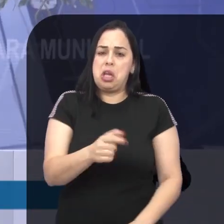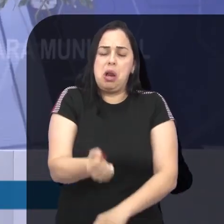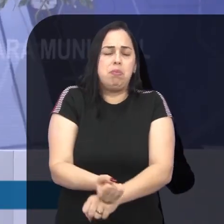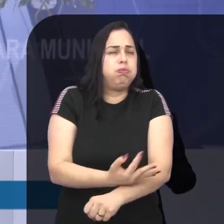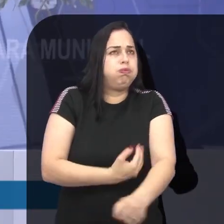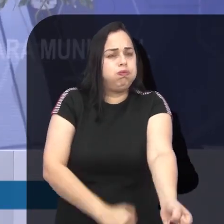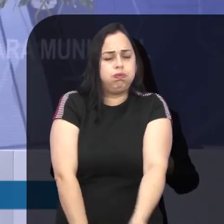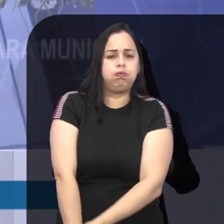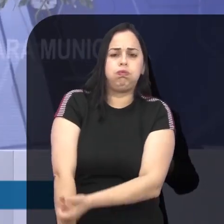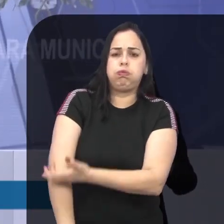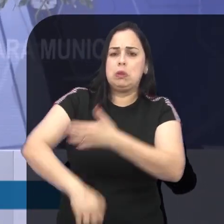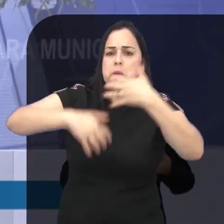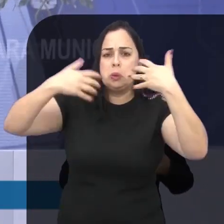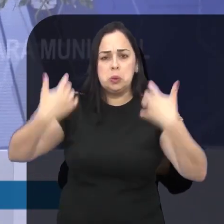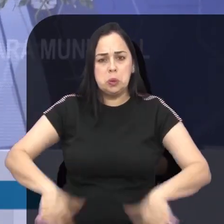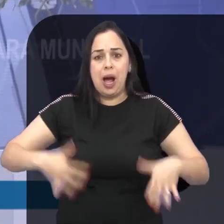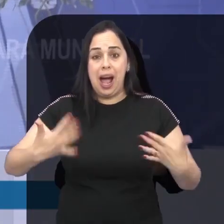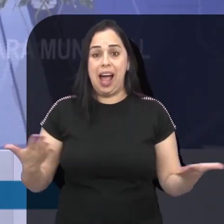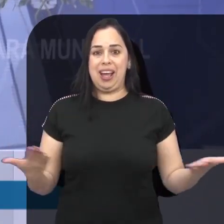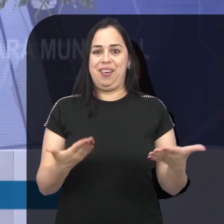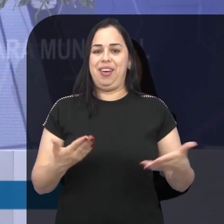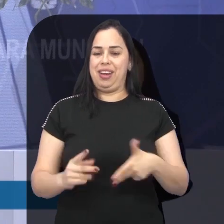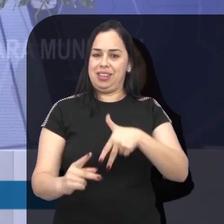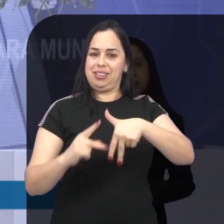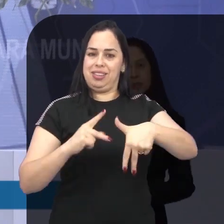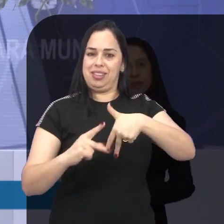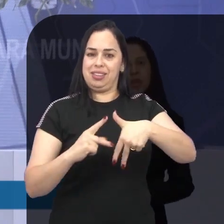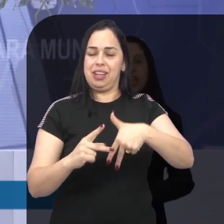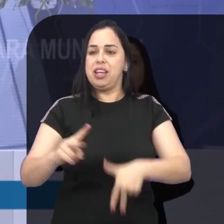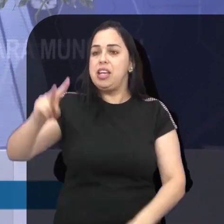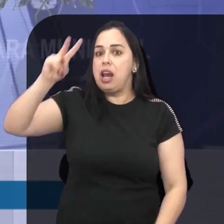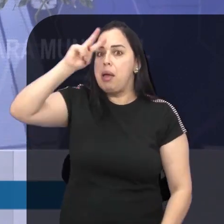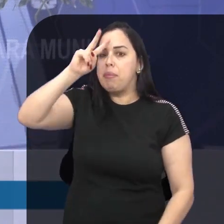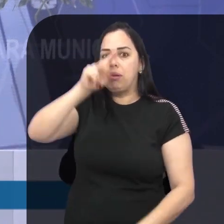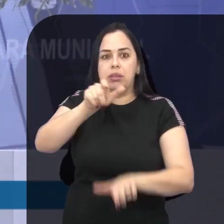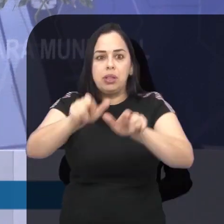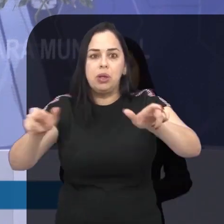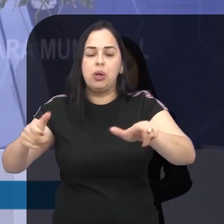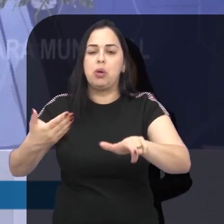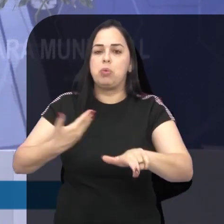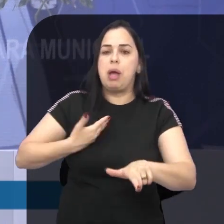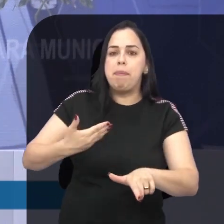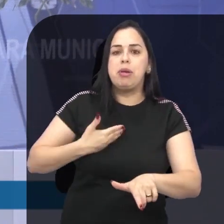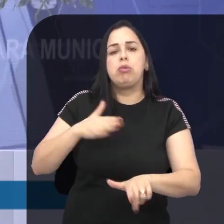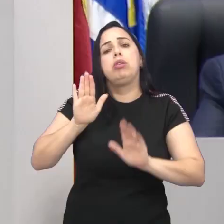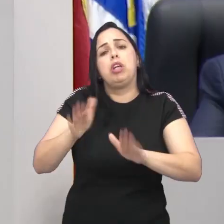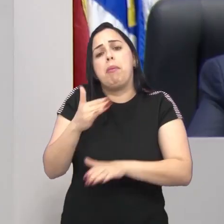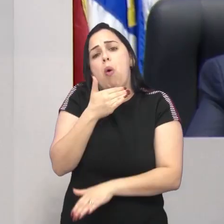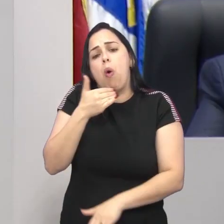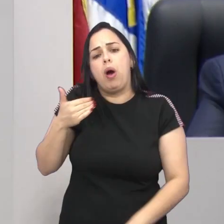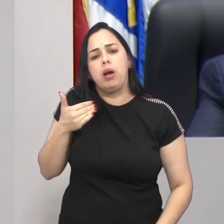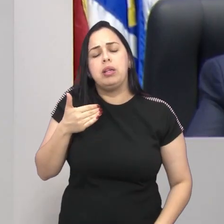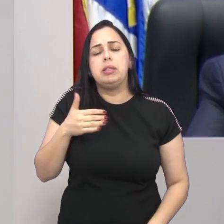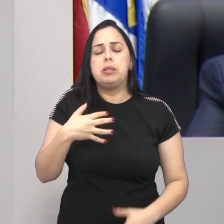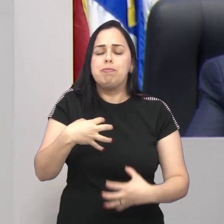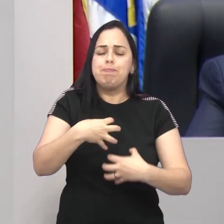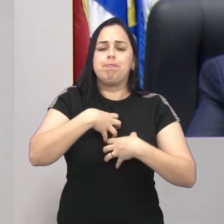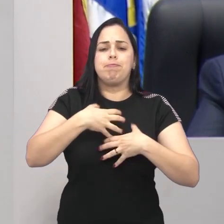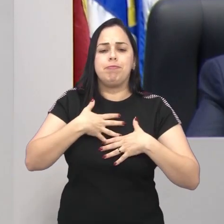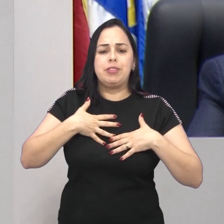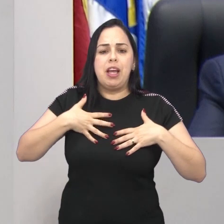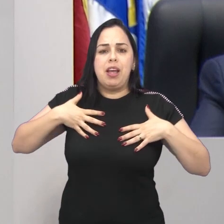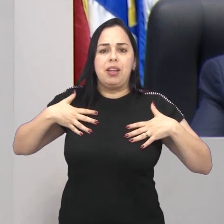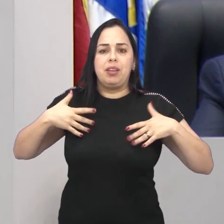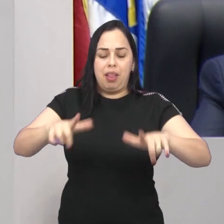Muito emocionado, o mais novo cidadão joseense lembrou os amigos e parentes que já se foram e enfatizou o orgulho